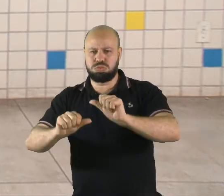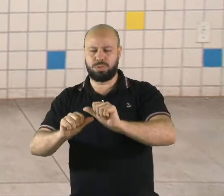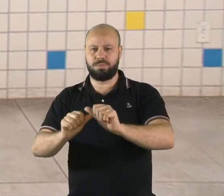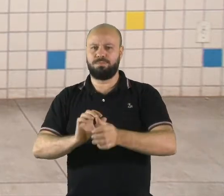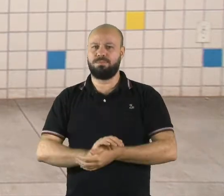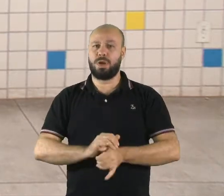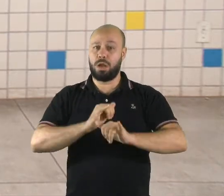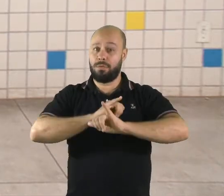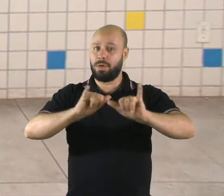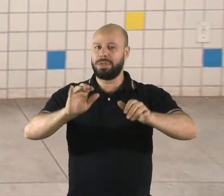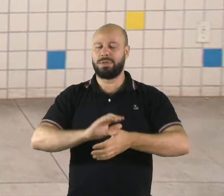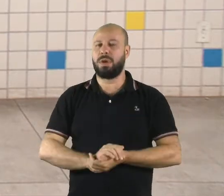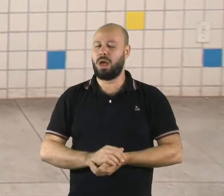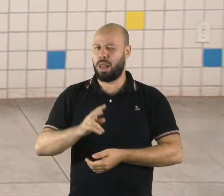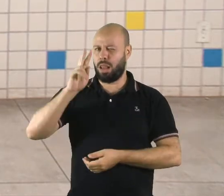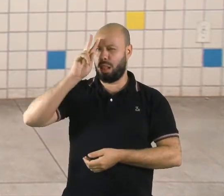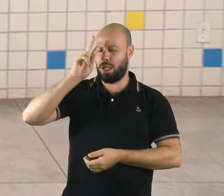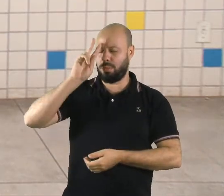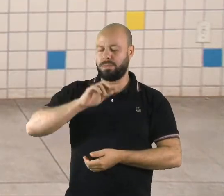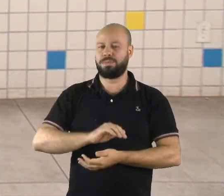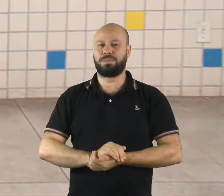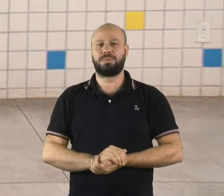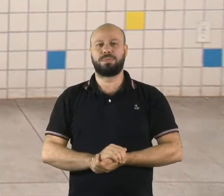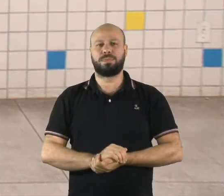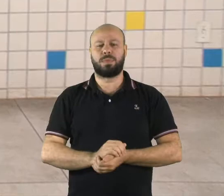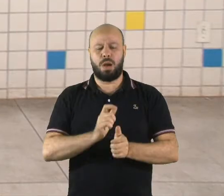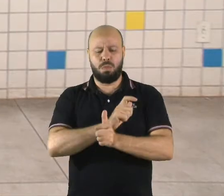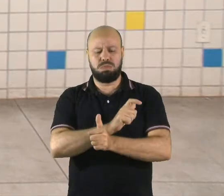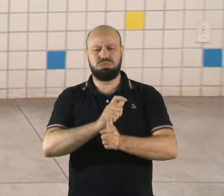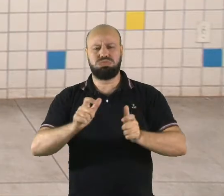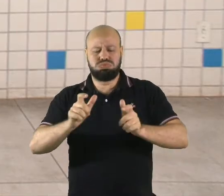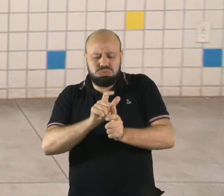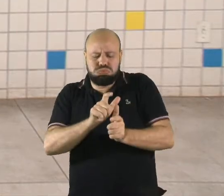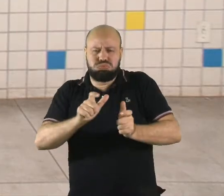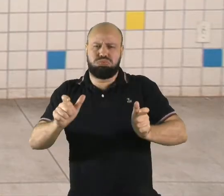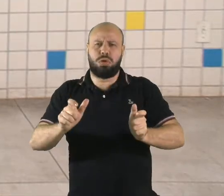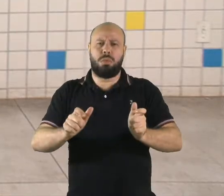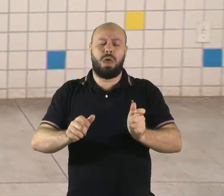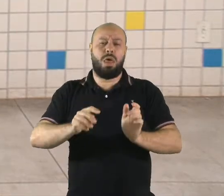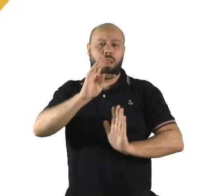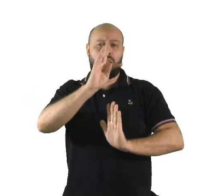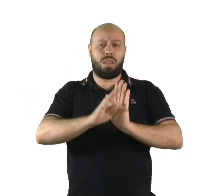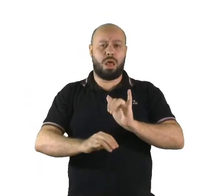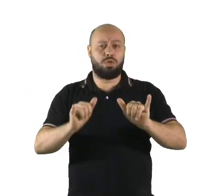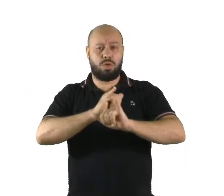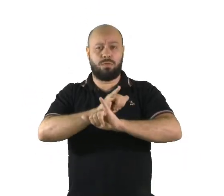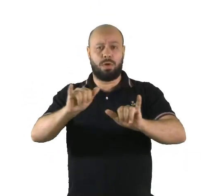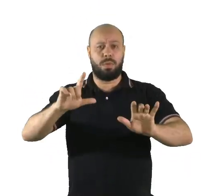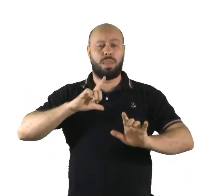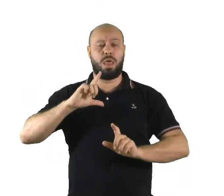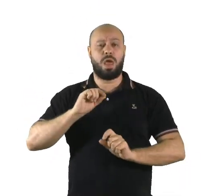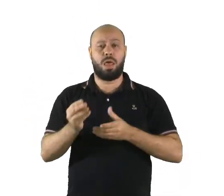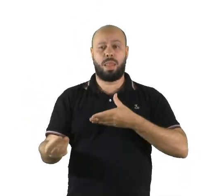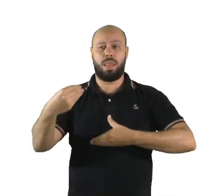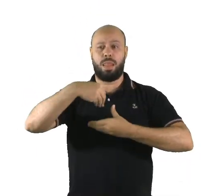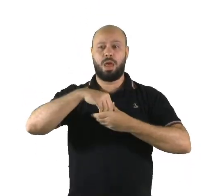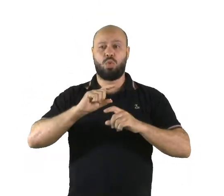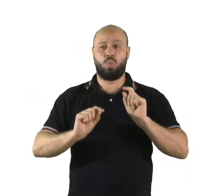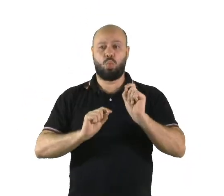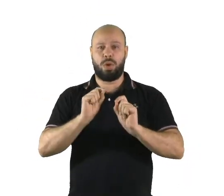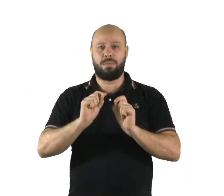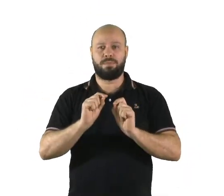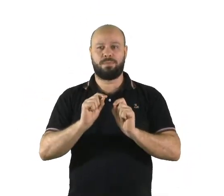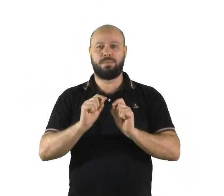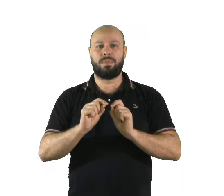sempre disso. A maioria dos textos informativos tem como a composição, olha aí na tela da sua TV,